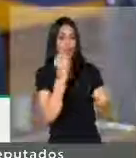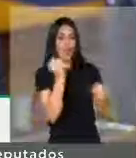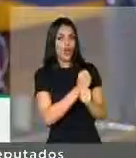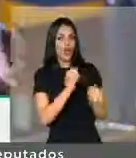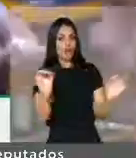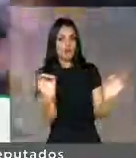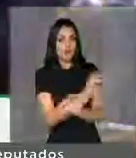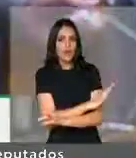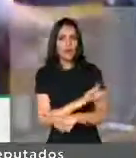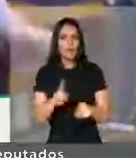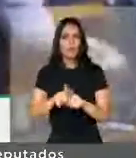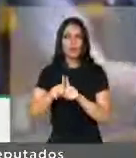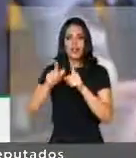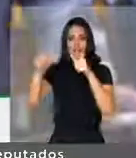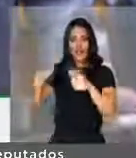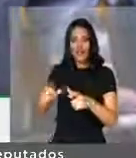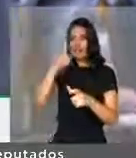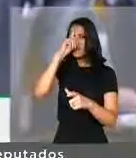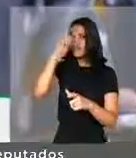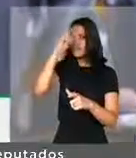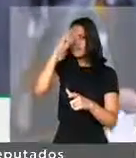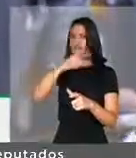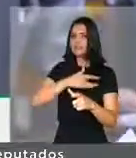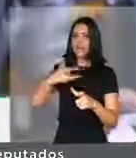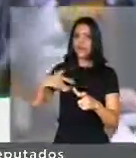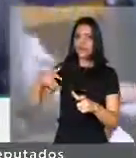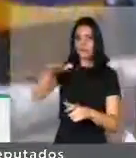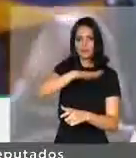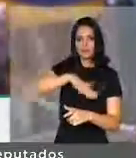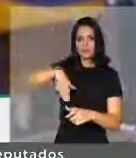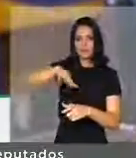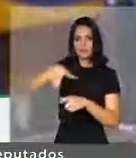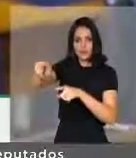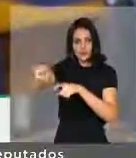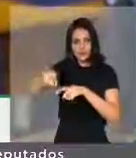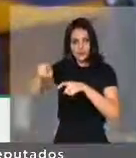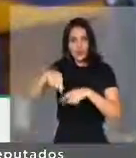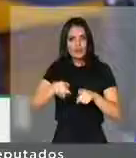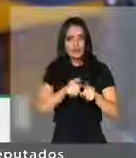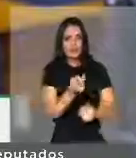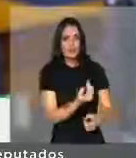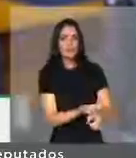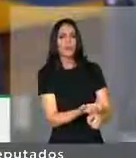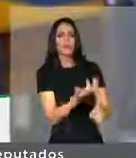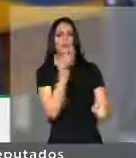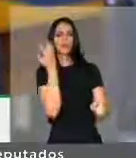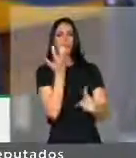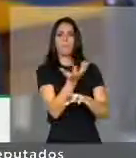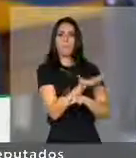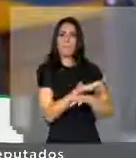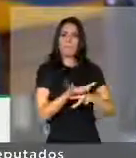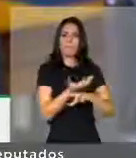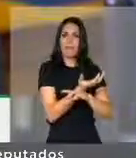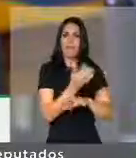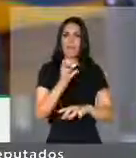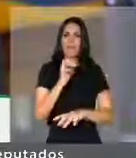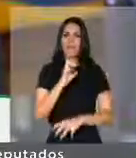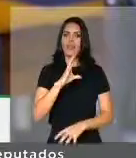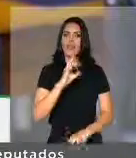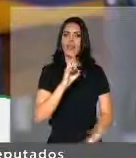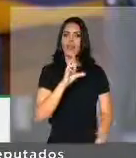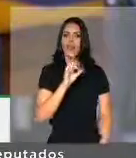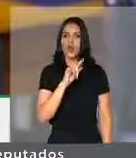como a nova unidade de saúde da zona rural do Gumé, a revitalização do Parque Ecológico Padre Silvio